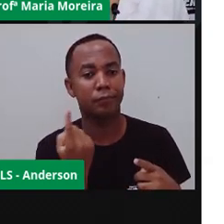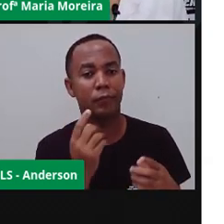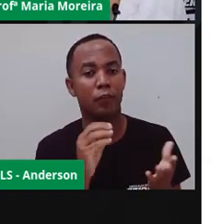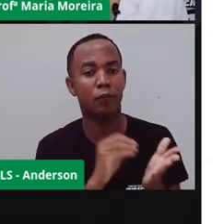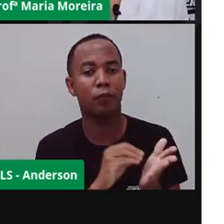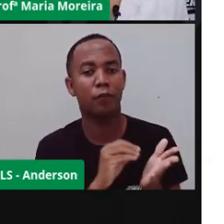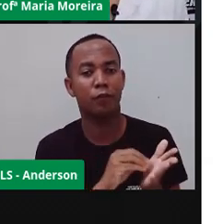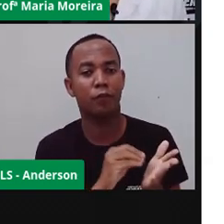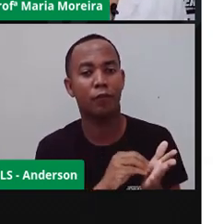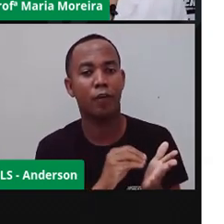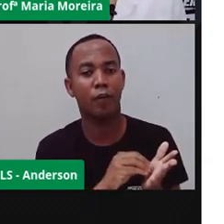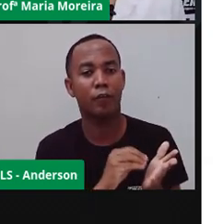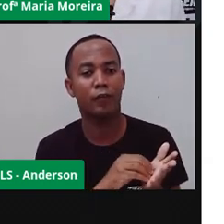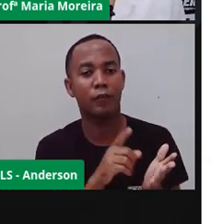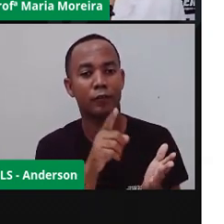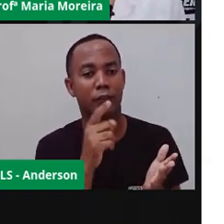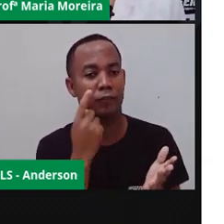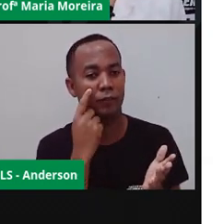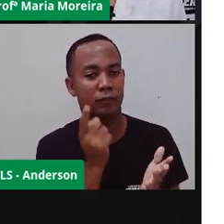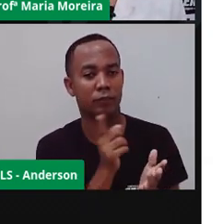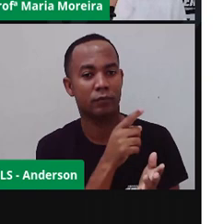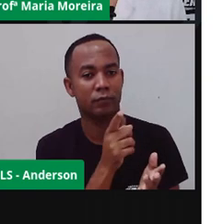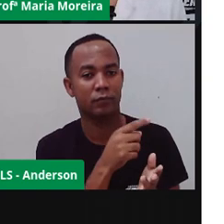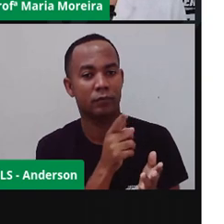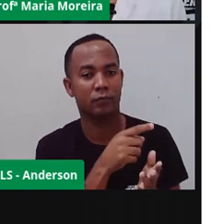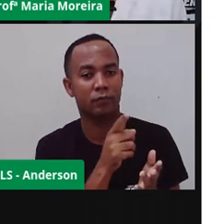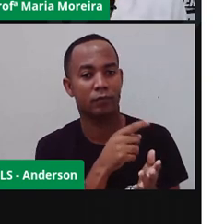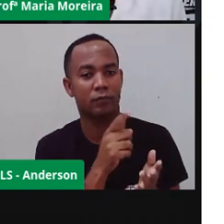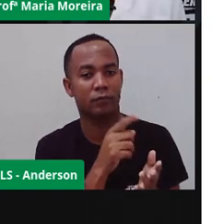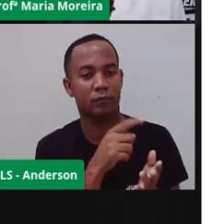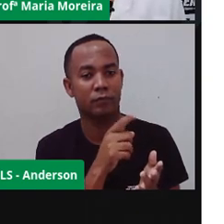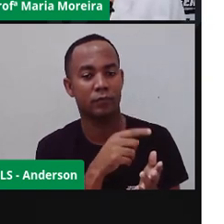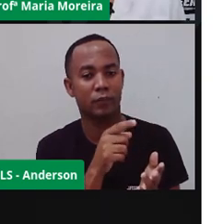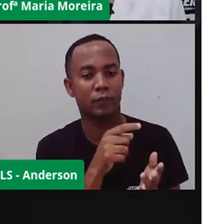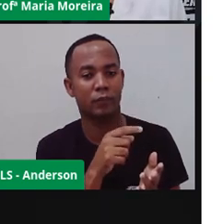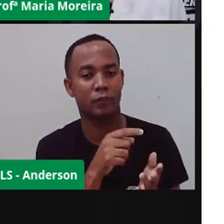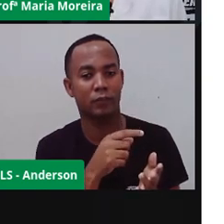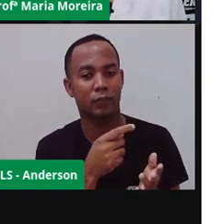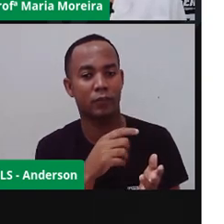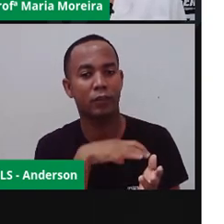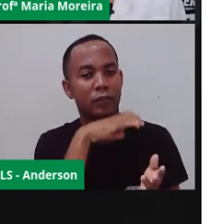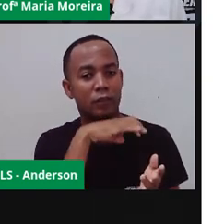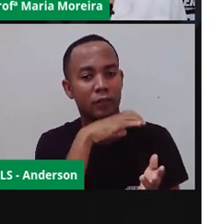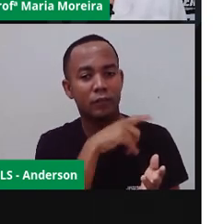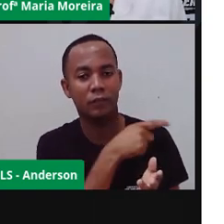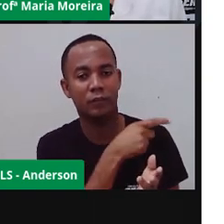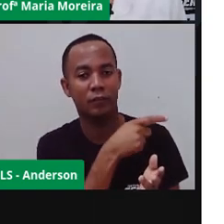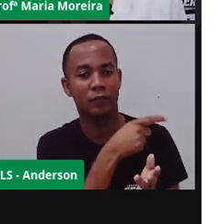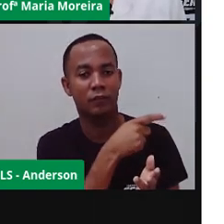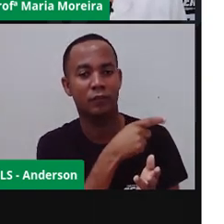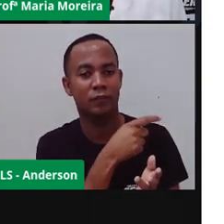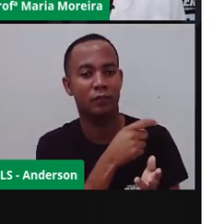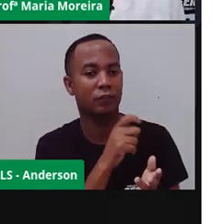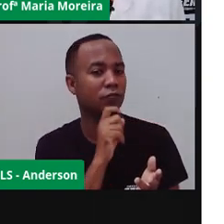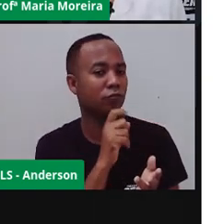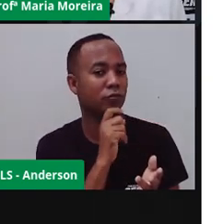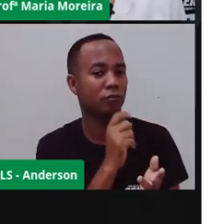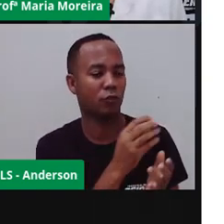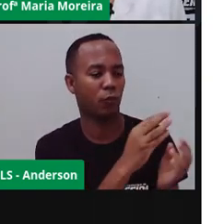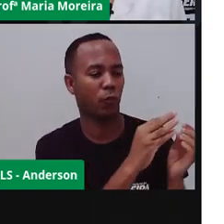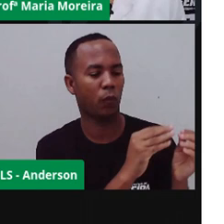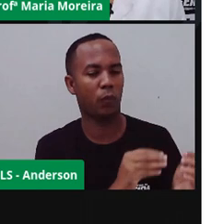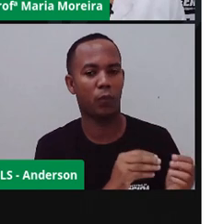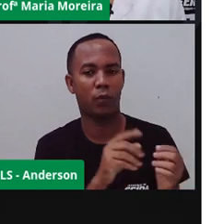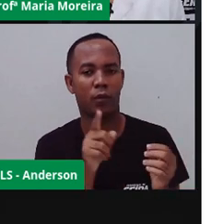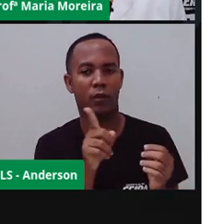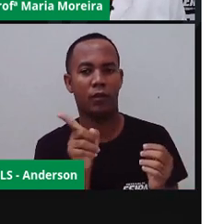Então perceba, tem um pinguim andando num pedaço de gelo derretendo. O sol tá mostrando aí que tá bem quente. Tá